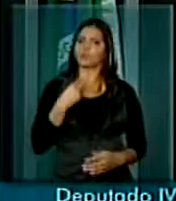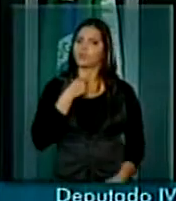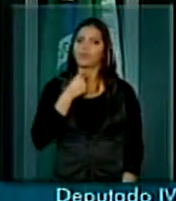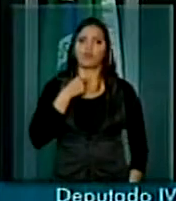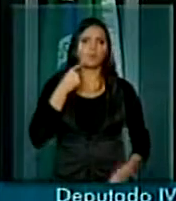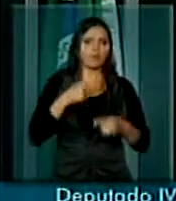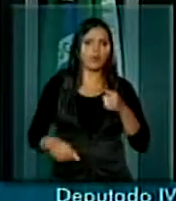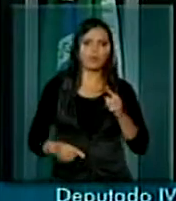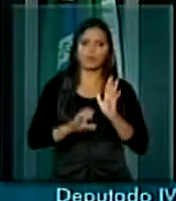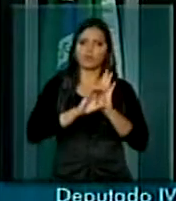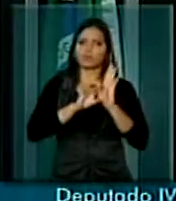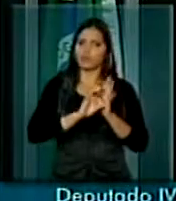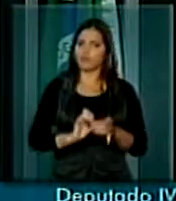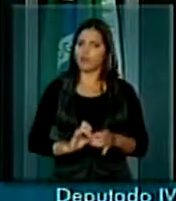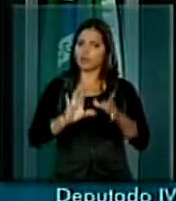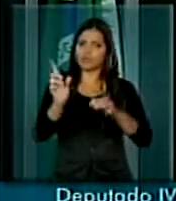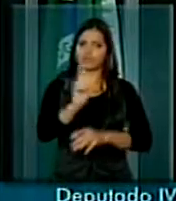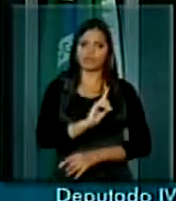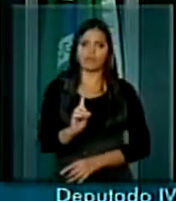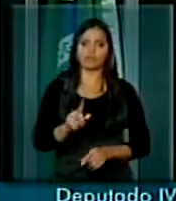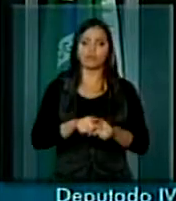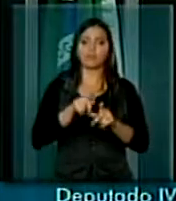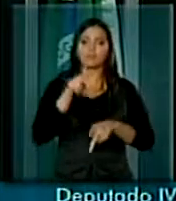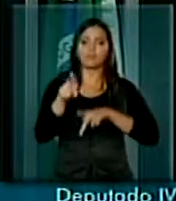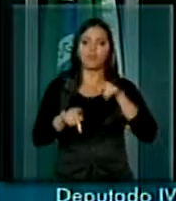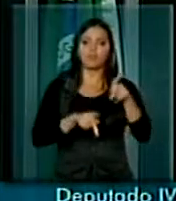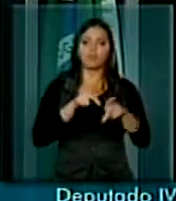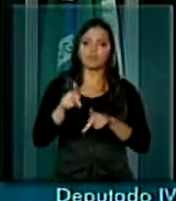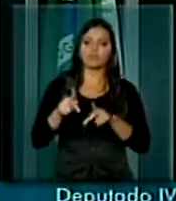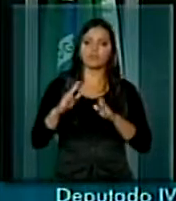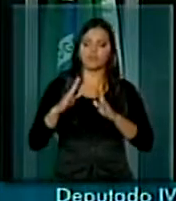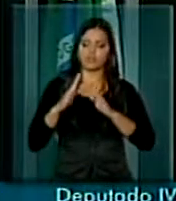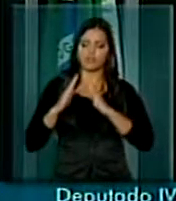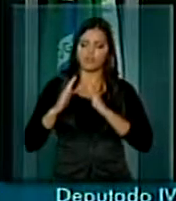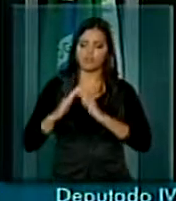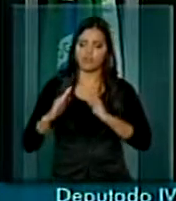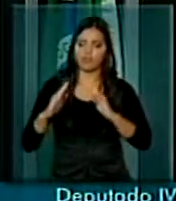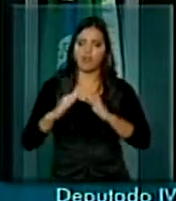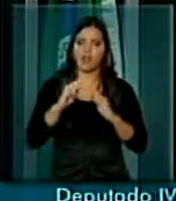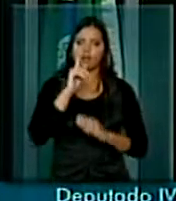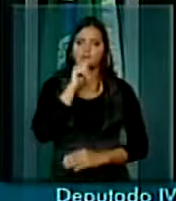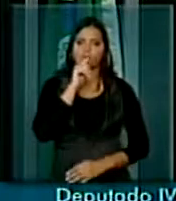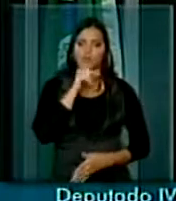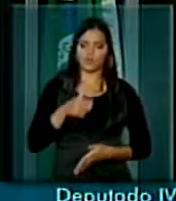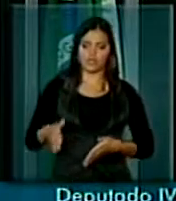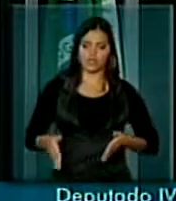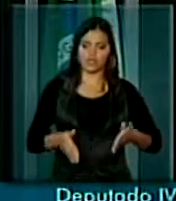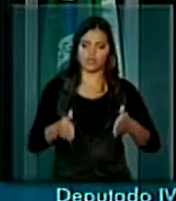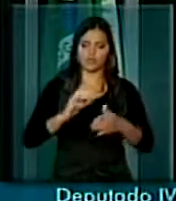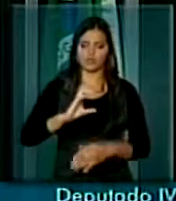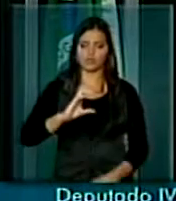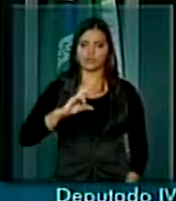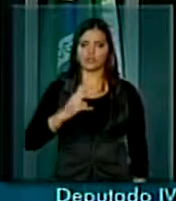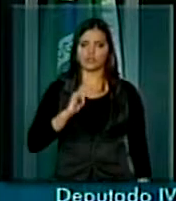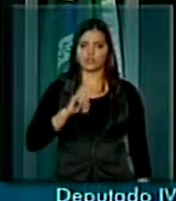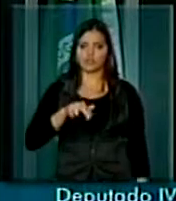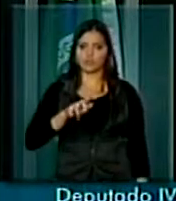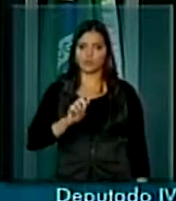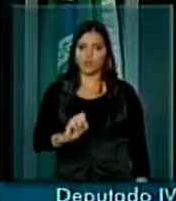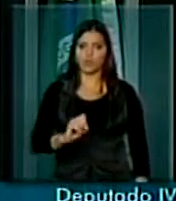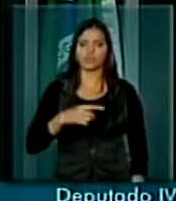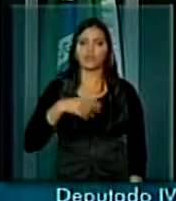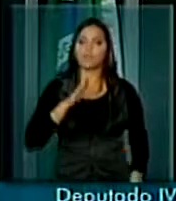As populações também ribeirinhas do rio Xingu, atingindo mais de 20